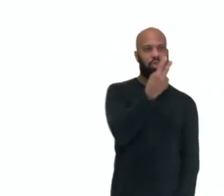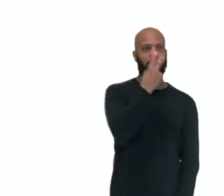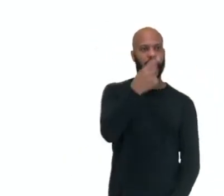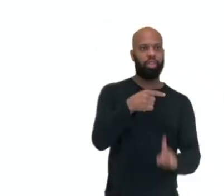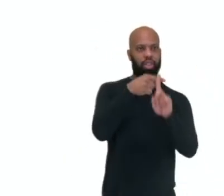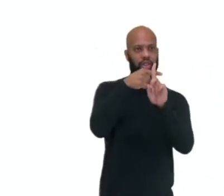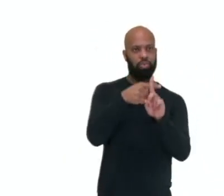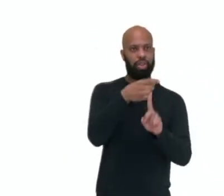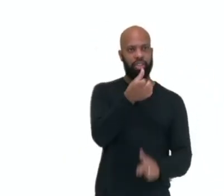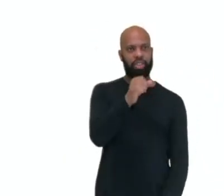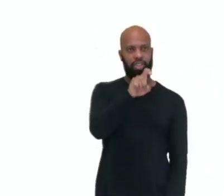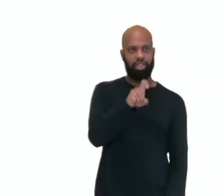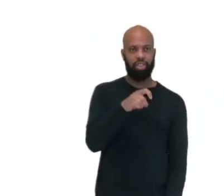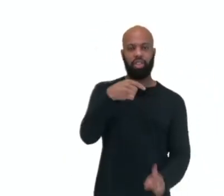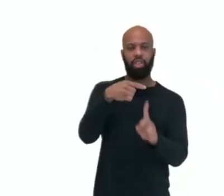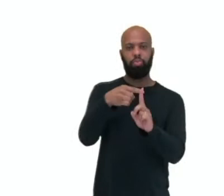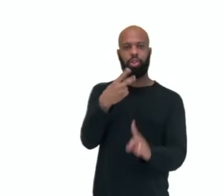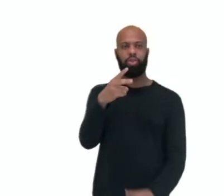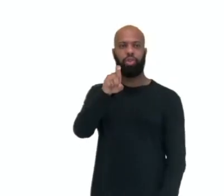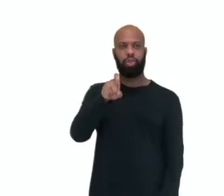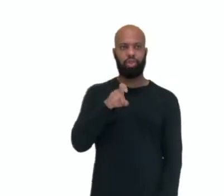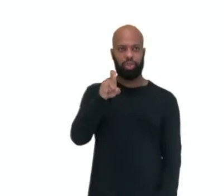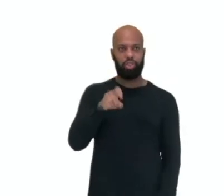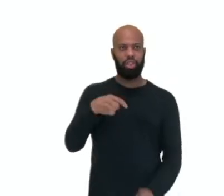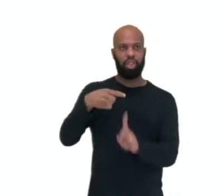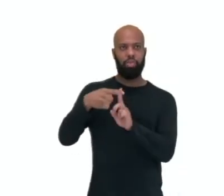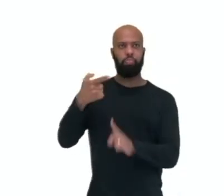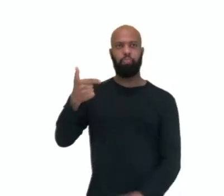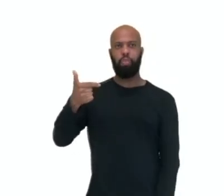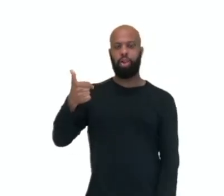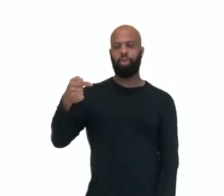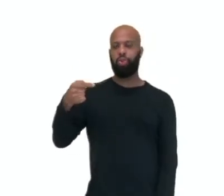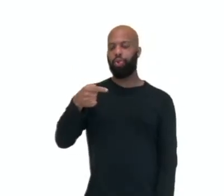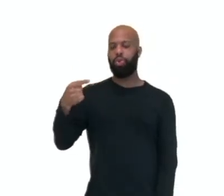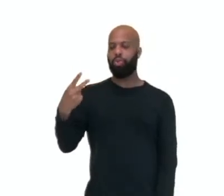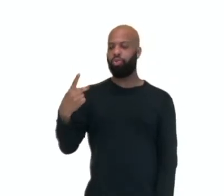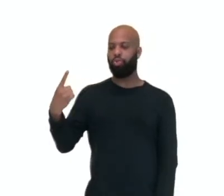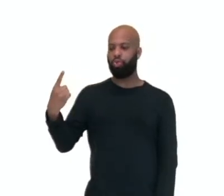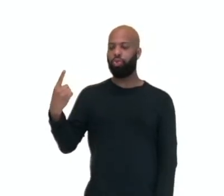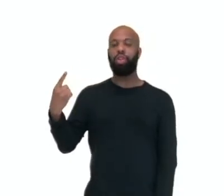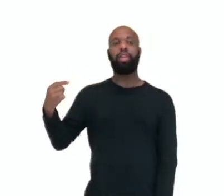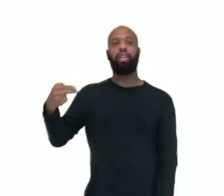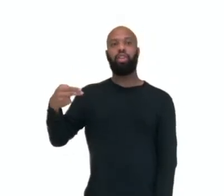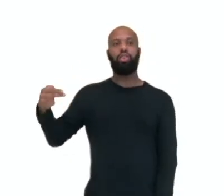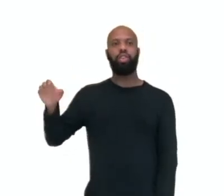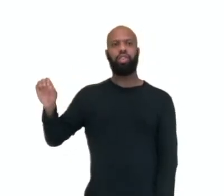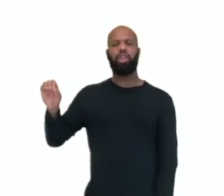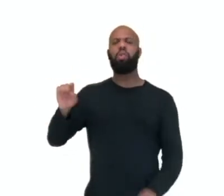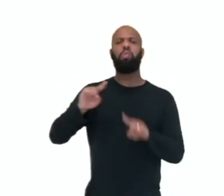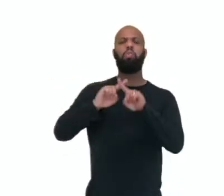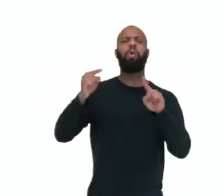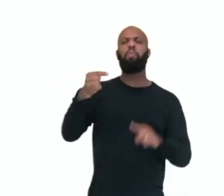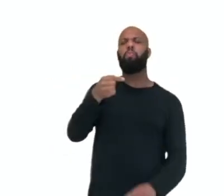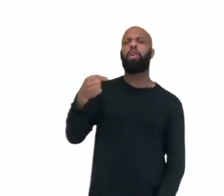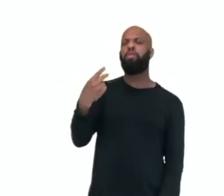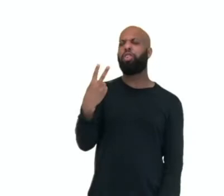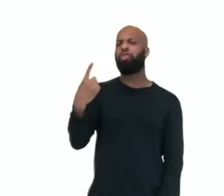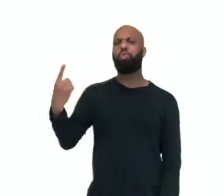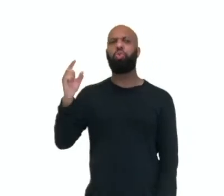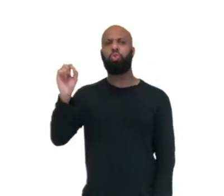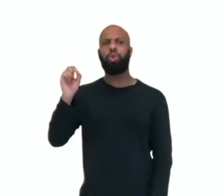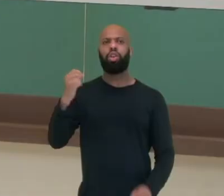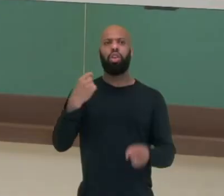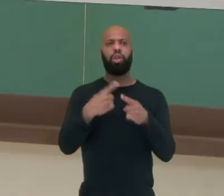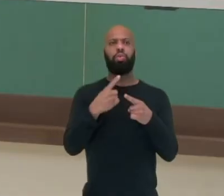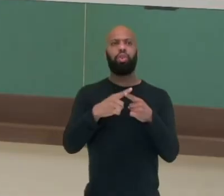quadrado mais 6x mais 2x mais 12 menos 21. Da onde que veio menos 21? Porque eu